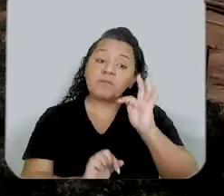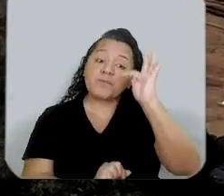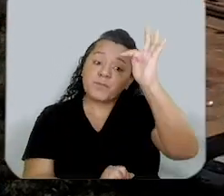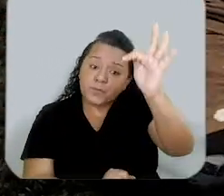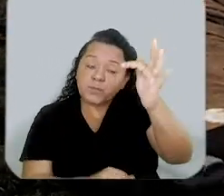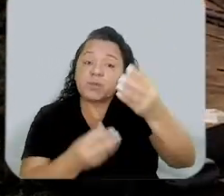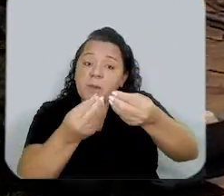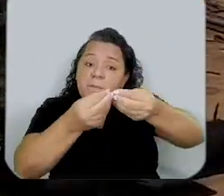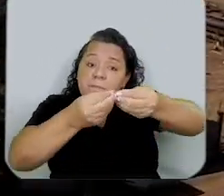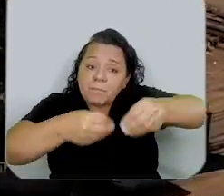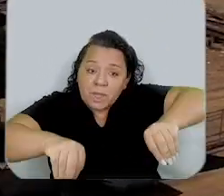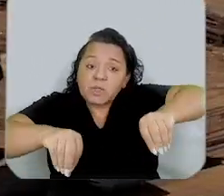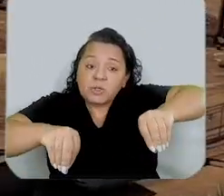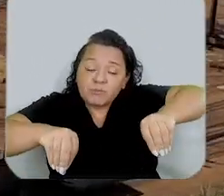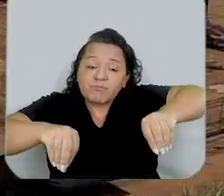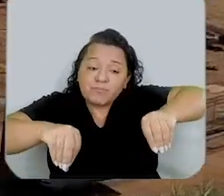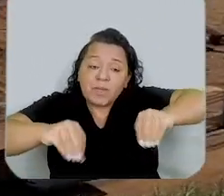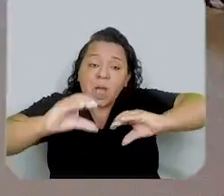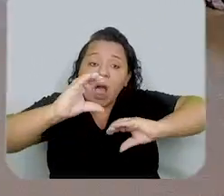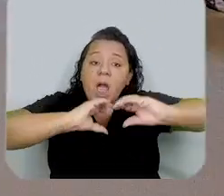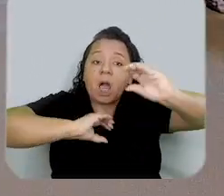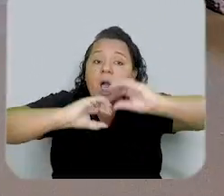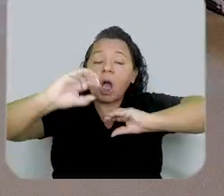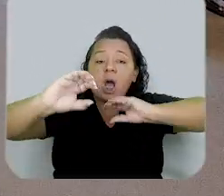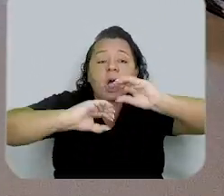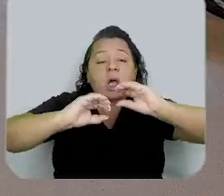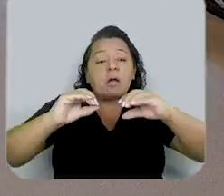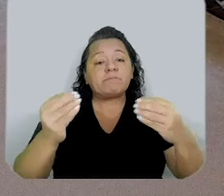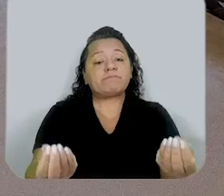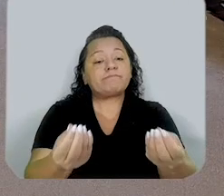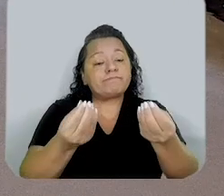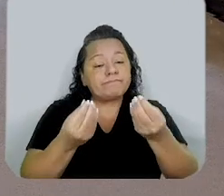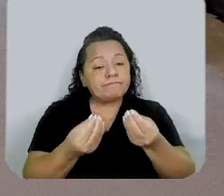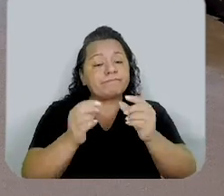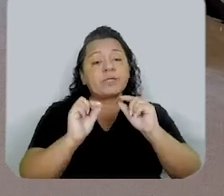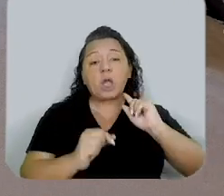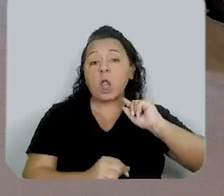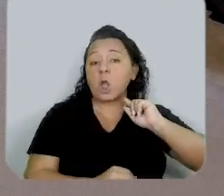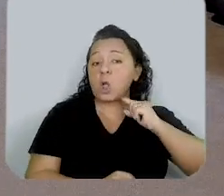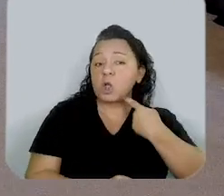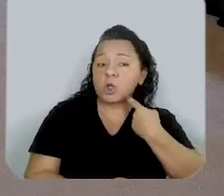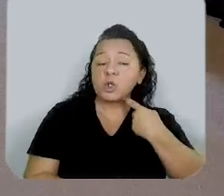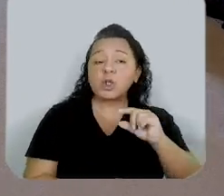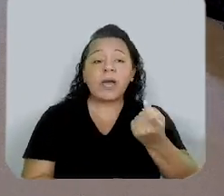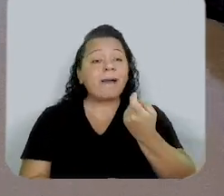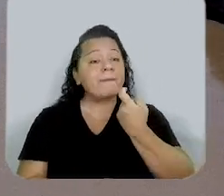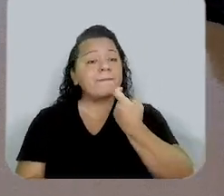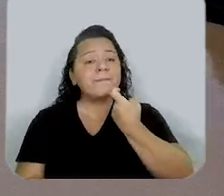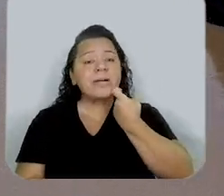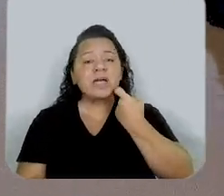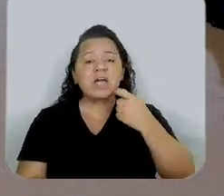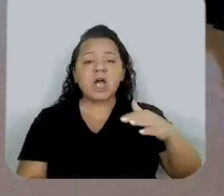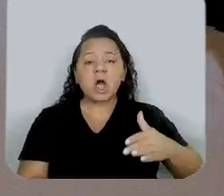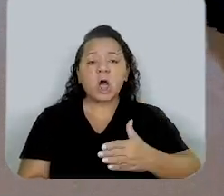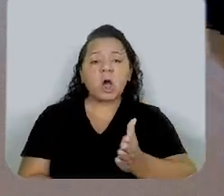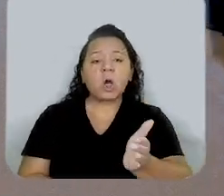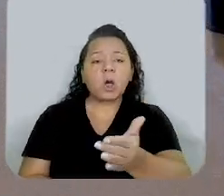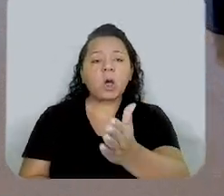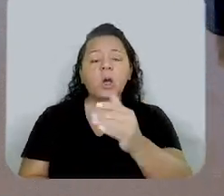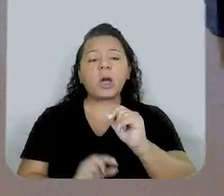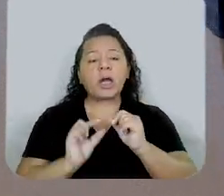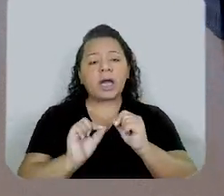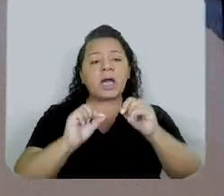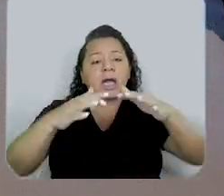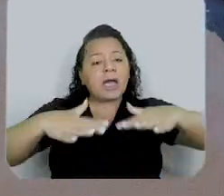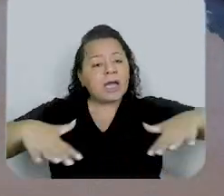nos desbarrancamentos, na sujeira, nos peixes que faltam. A natureza nos comunica as